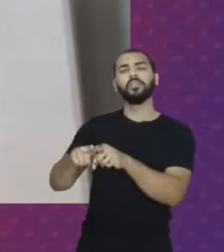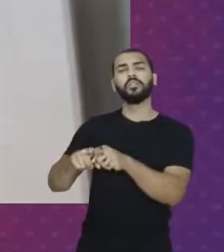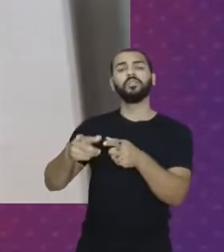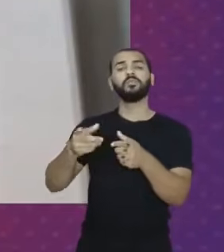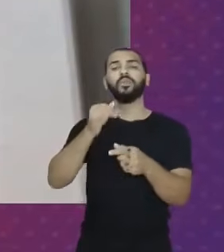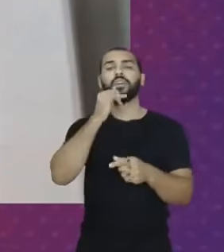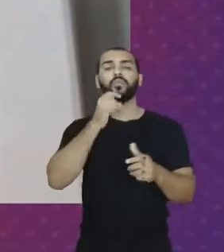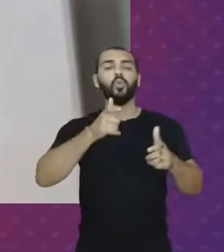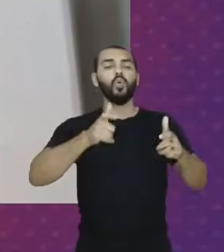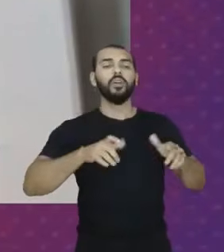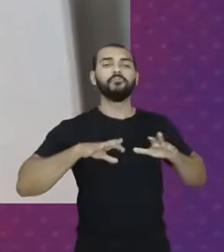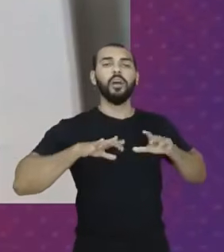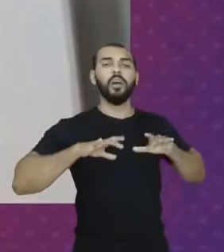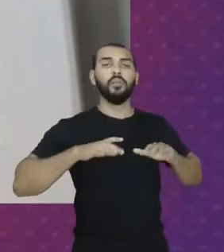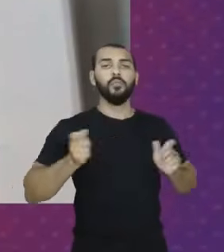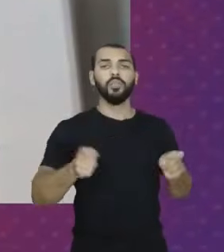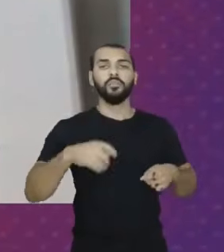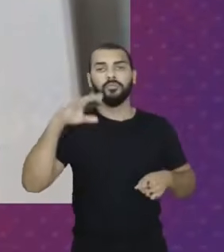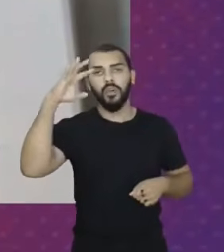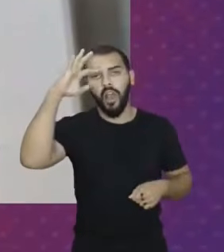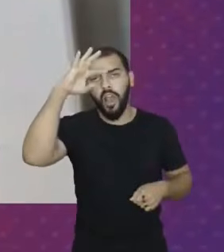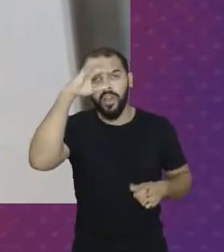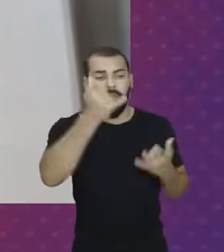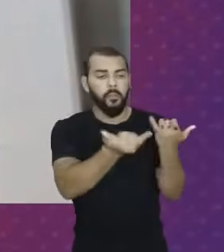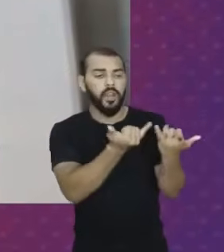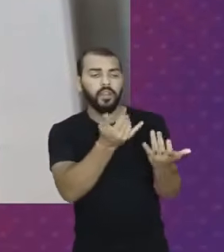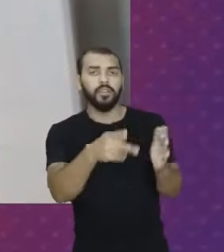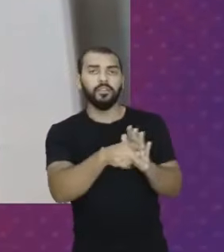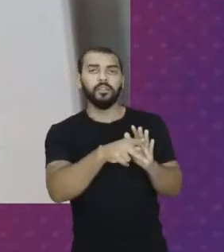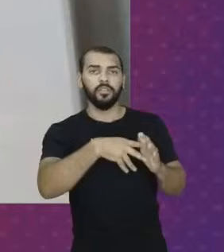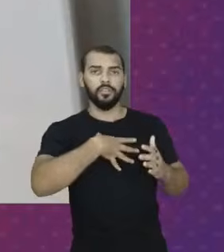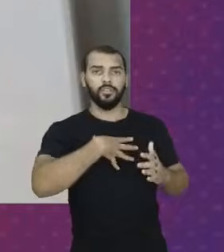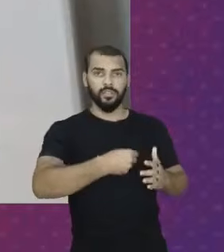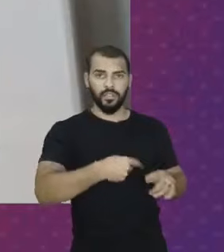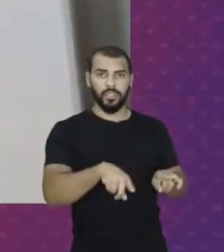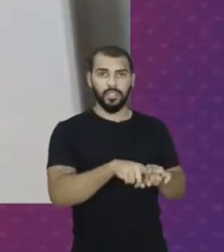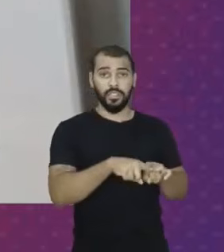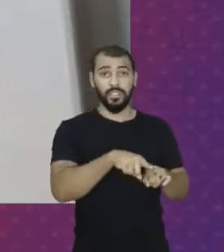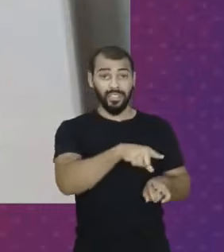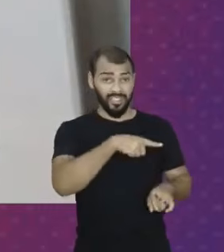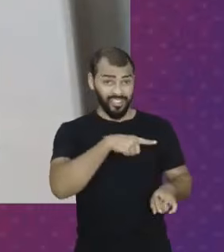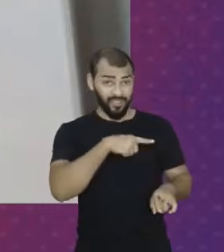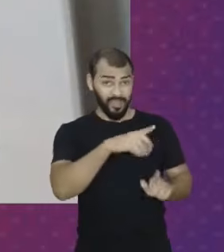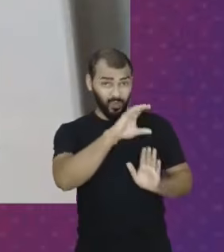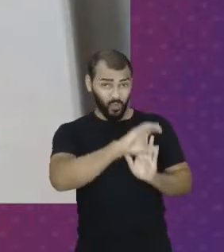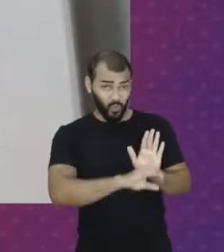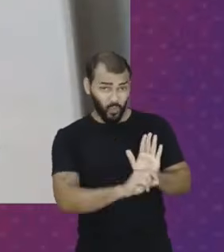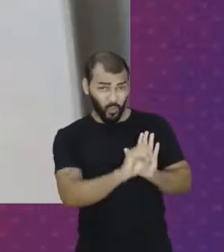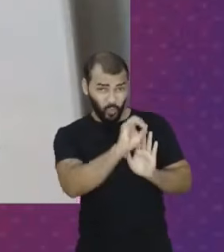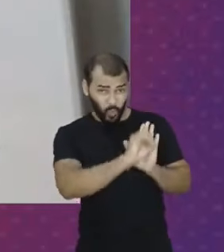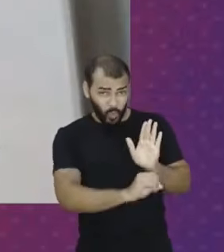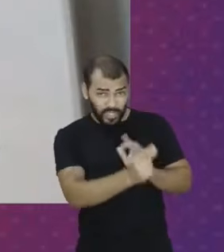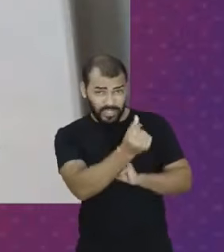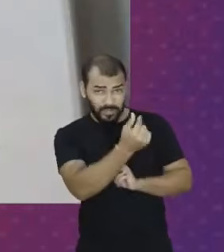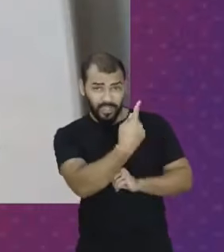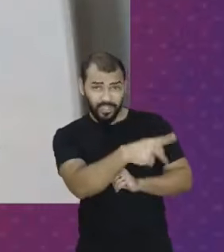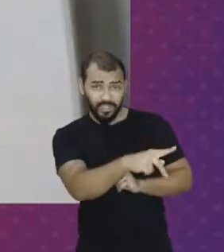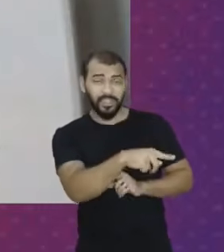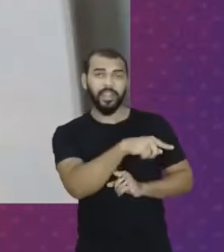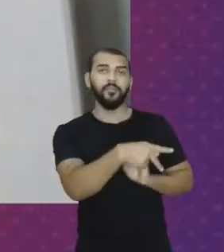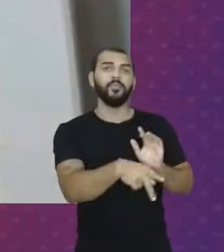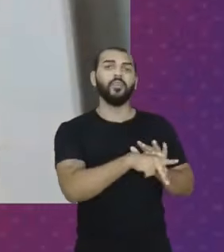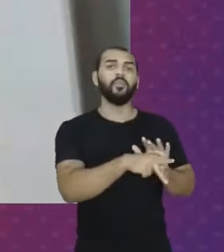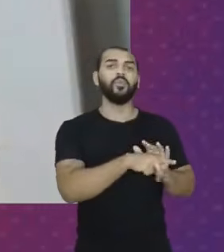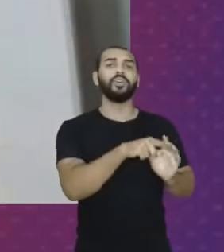de lazer para os seus filhos, e elas também trabalham com um orçamento dificílimo de trabalhar, que é ser chefe